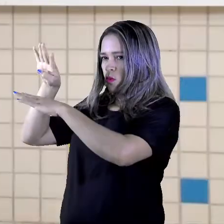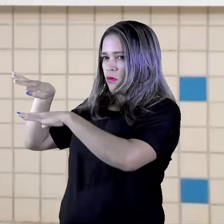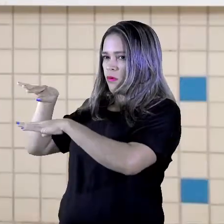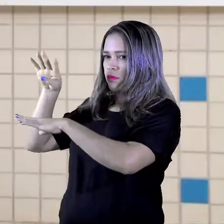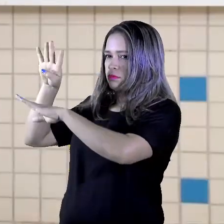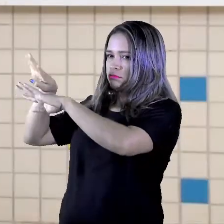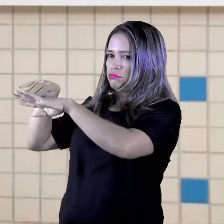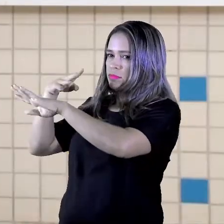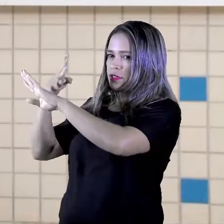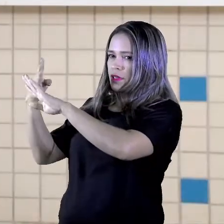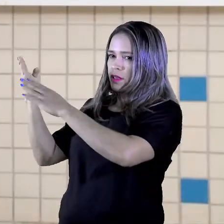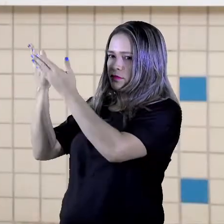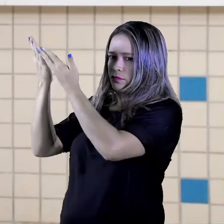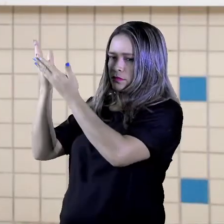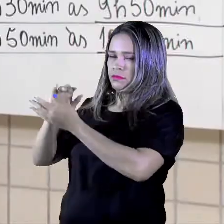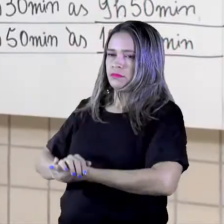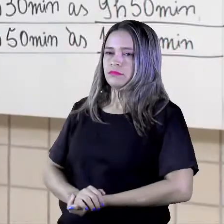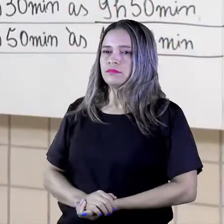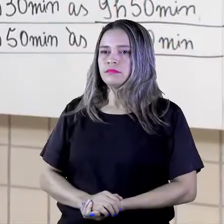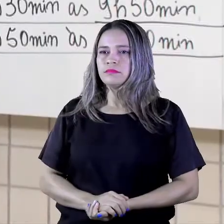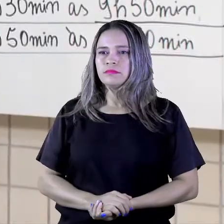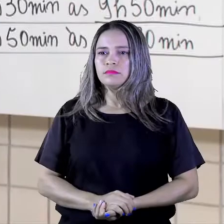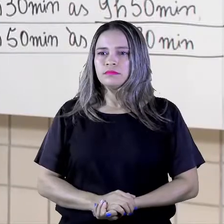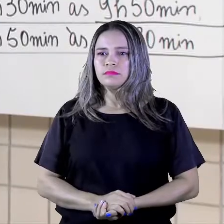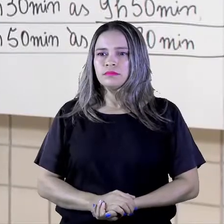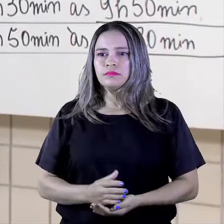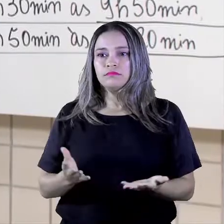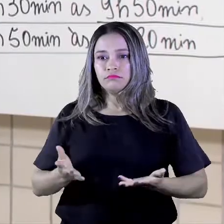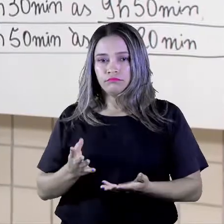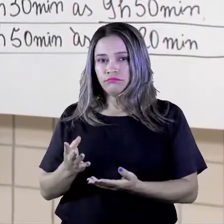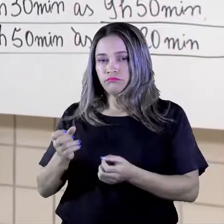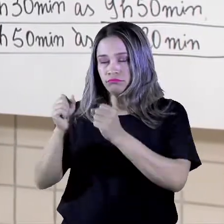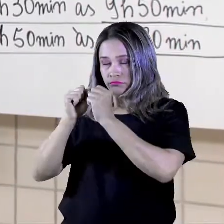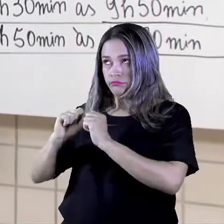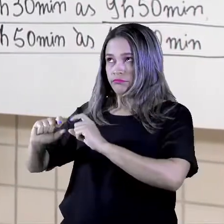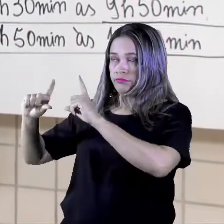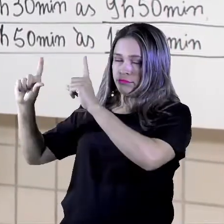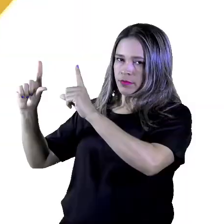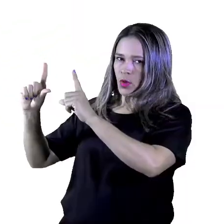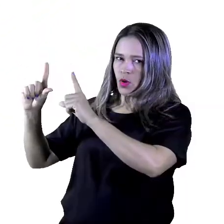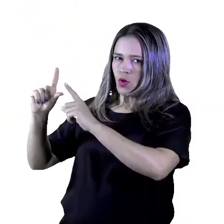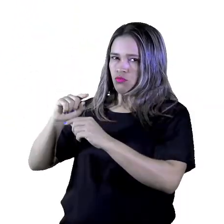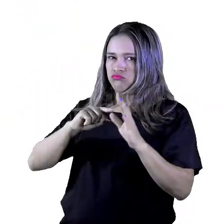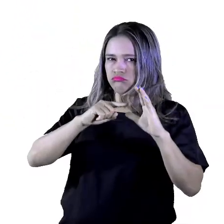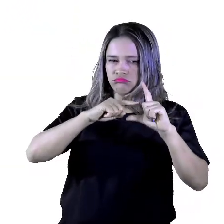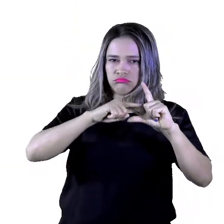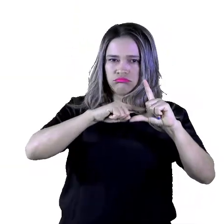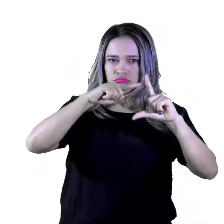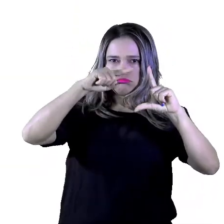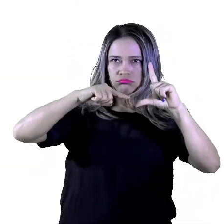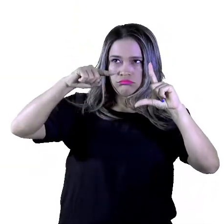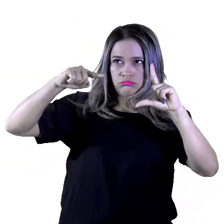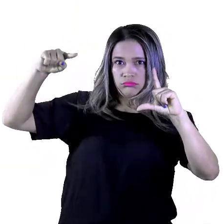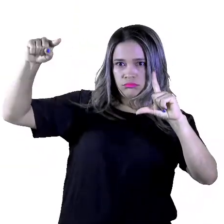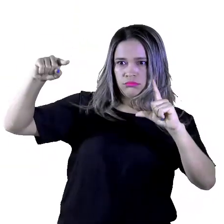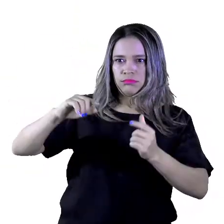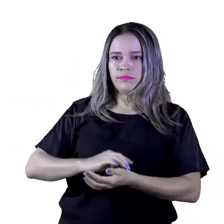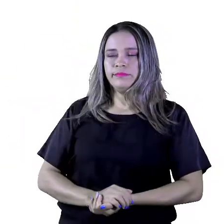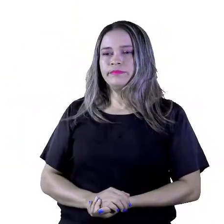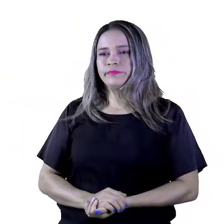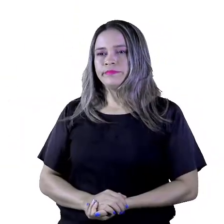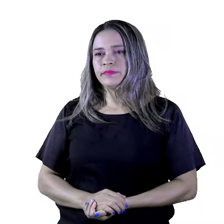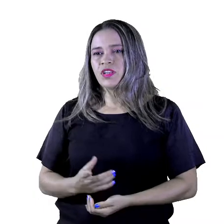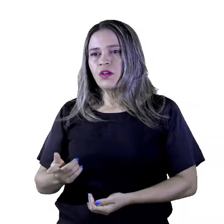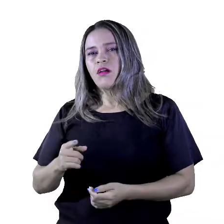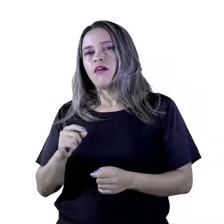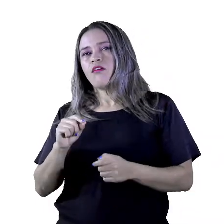vai aparecer para vocês um slide com um gráfico. Olha, é o gráfico que eu fiz dos meus alunos e